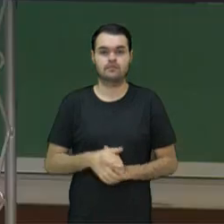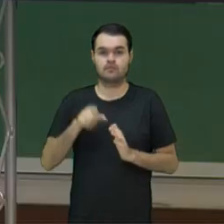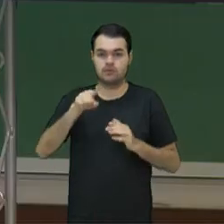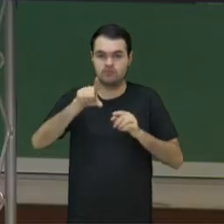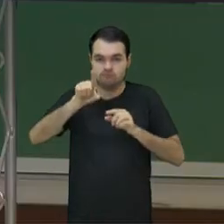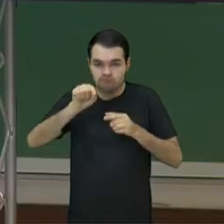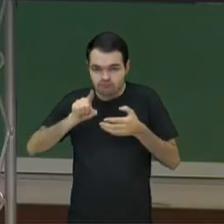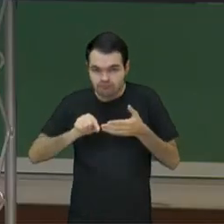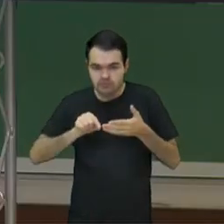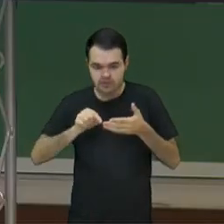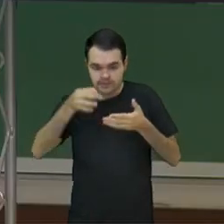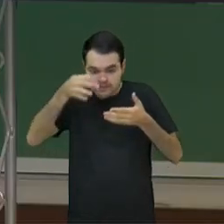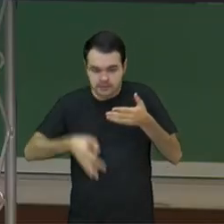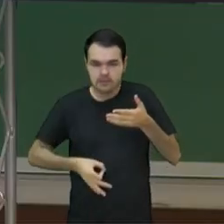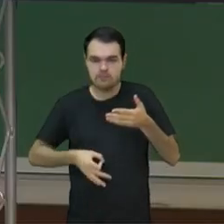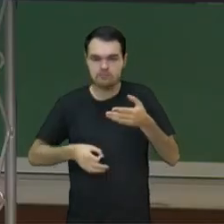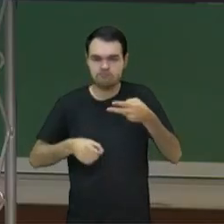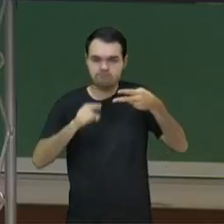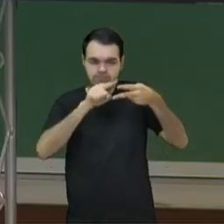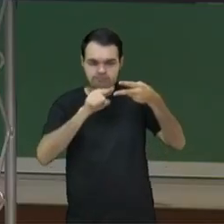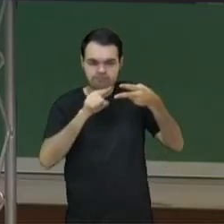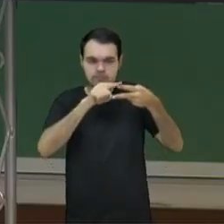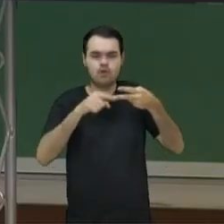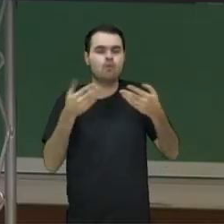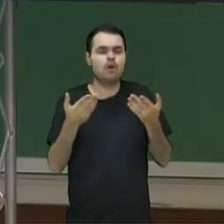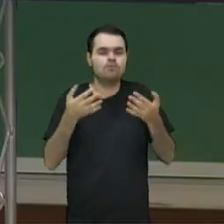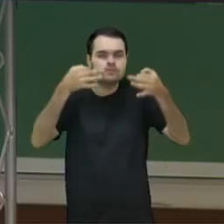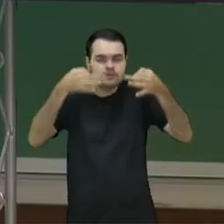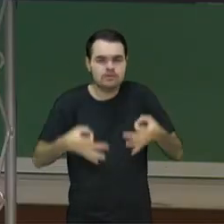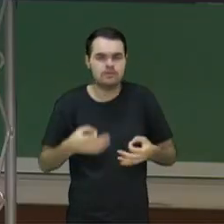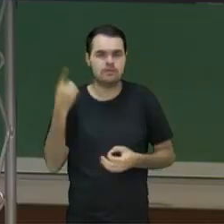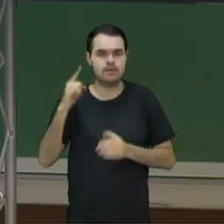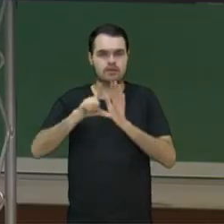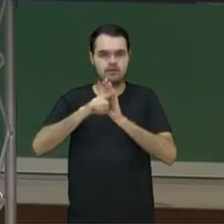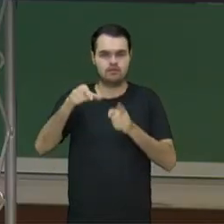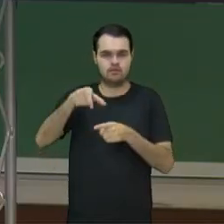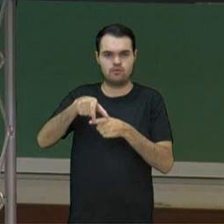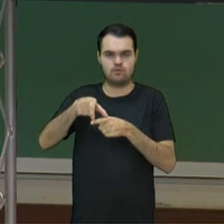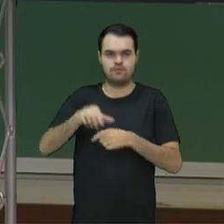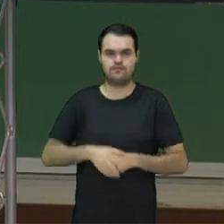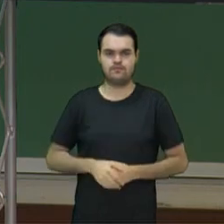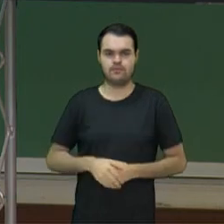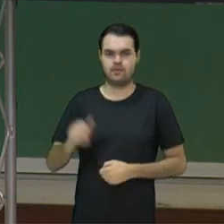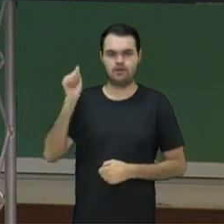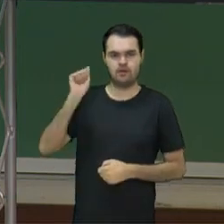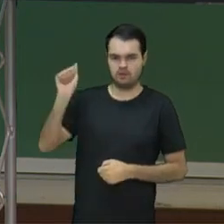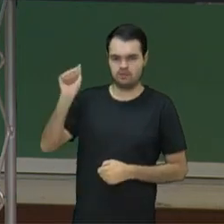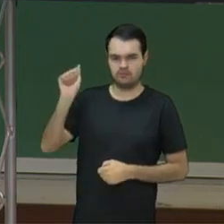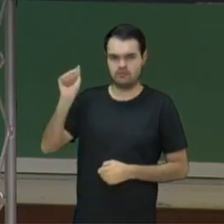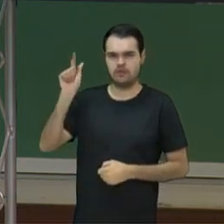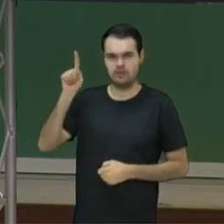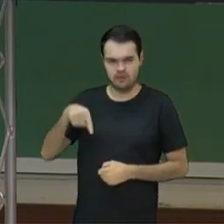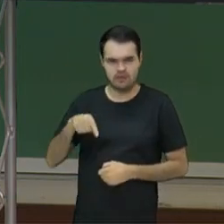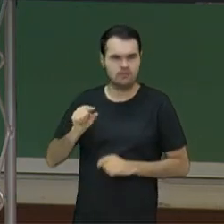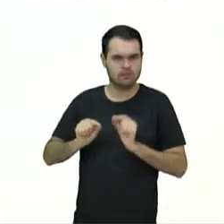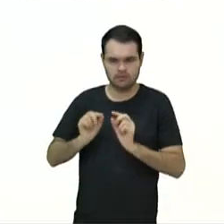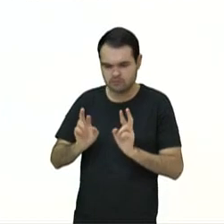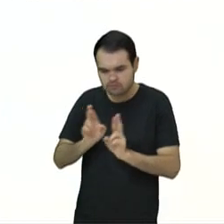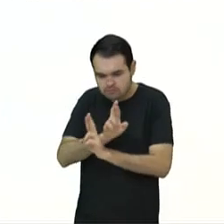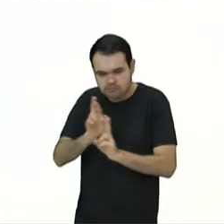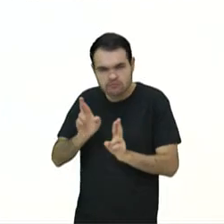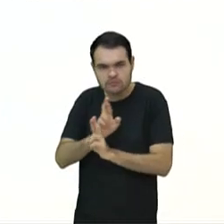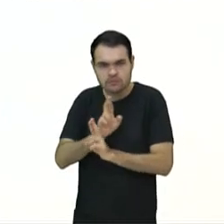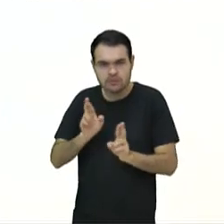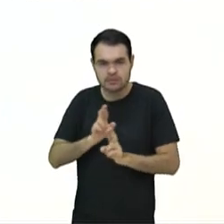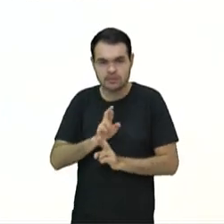Assinale a alternativa que contém a definição correta da primeira lei de Ohm. Alternativa A. É a